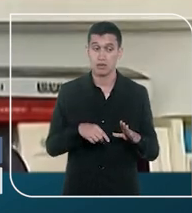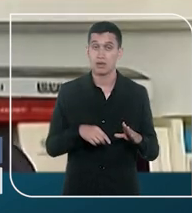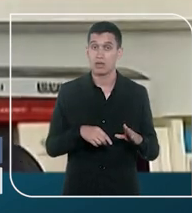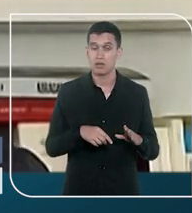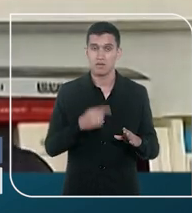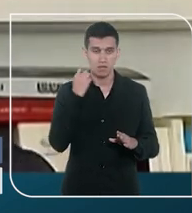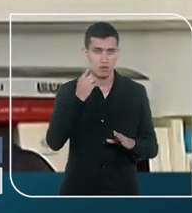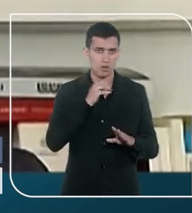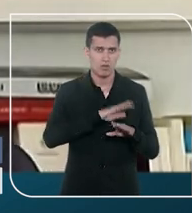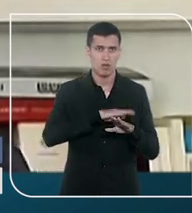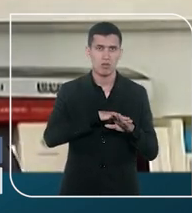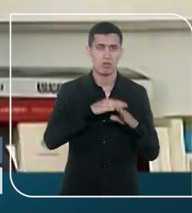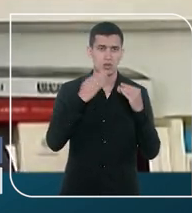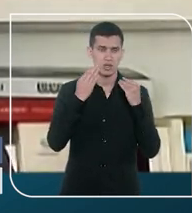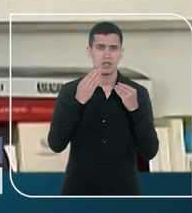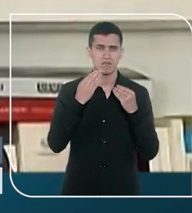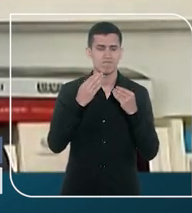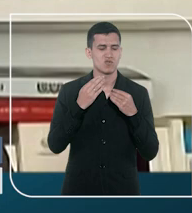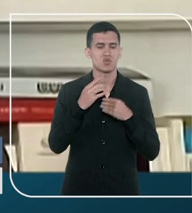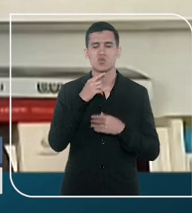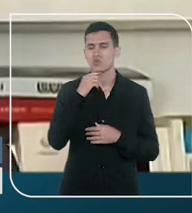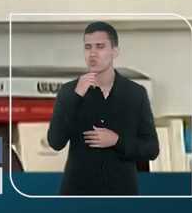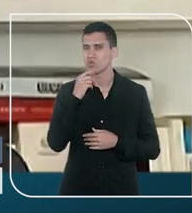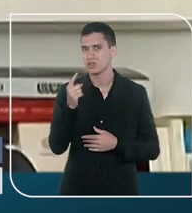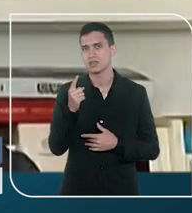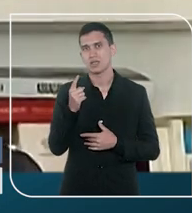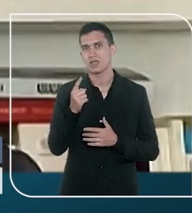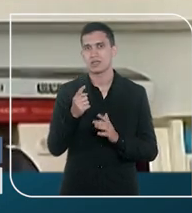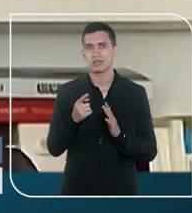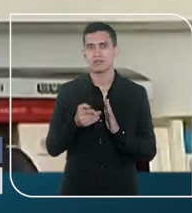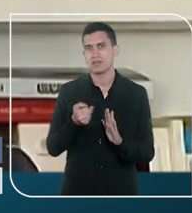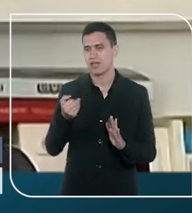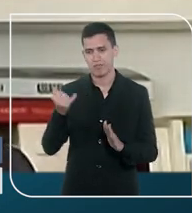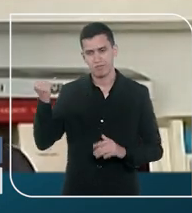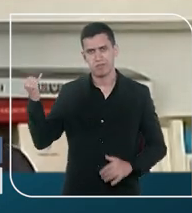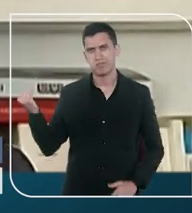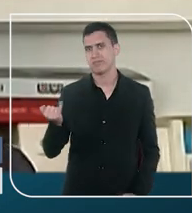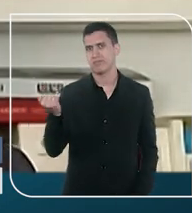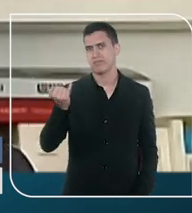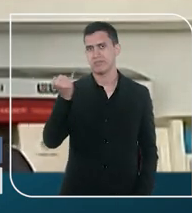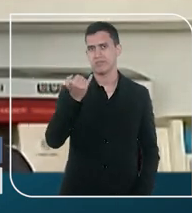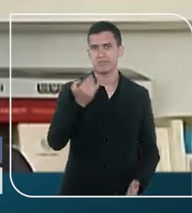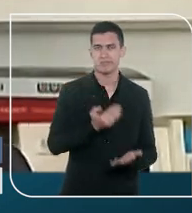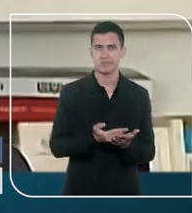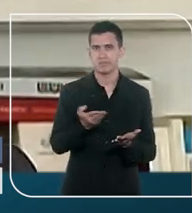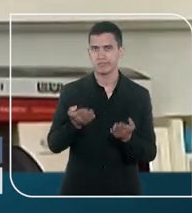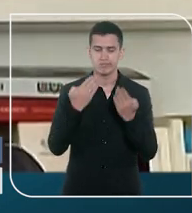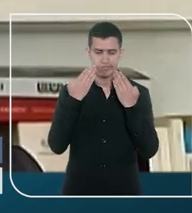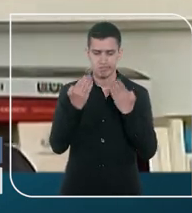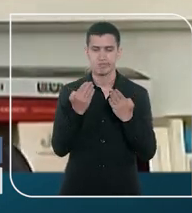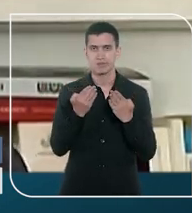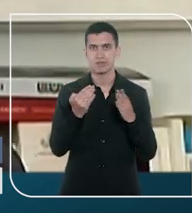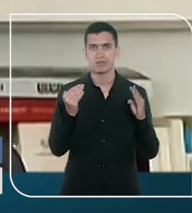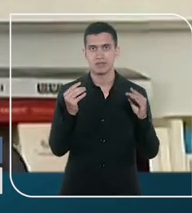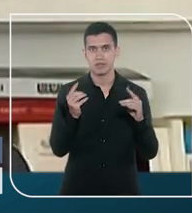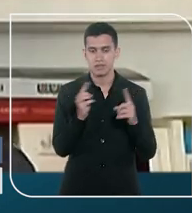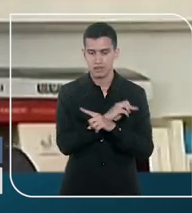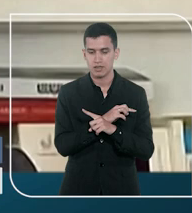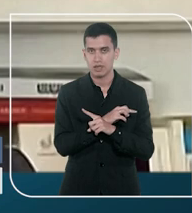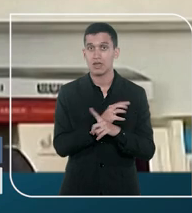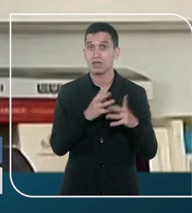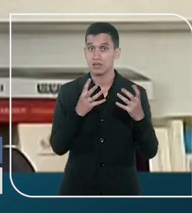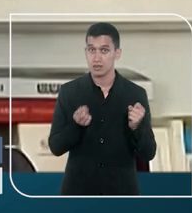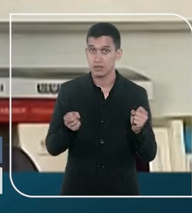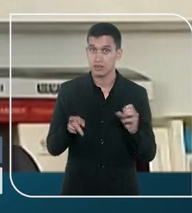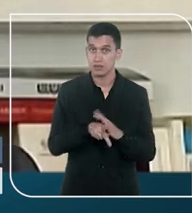pressuposto indispensável para a comprovação dessa alegada divergência, a adoção, né, na petição